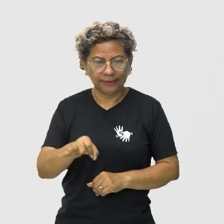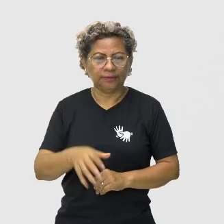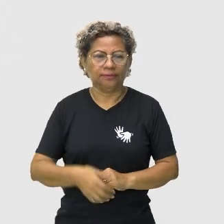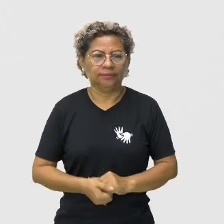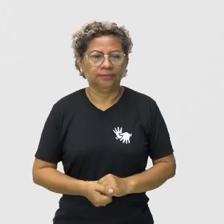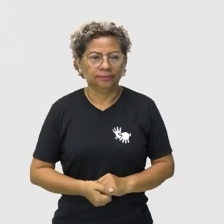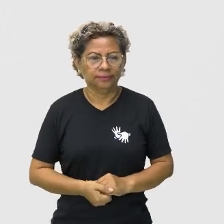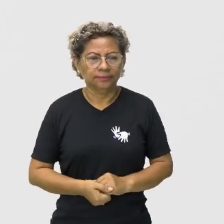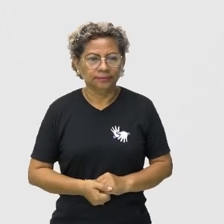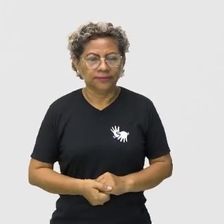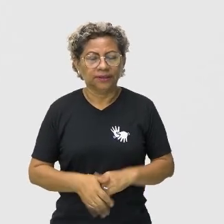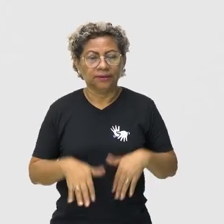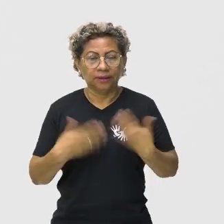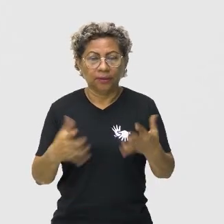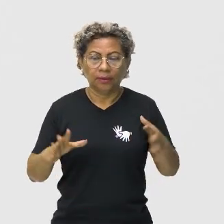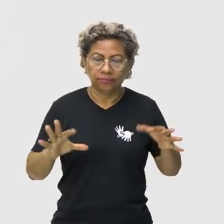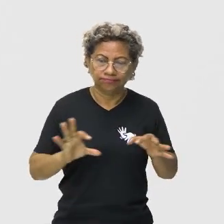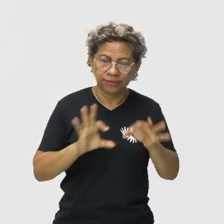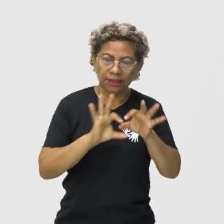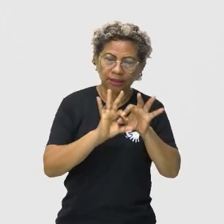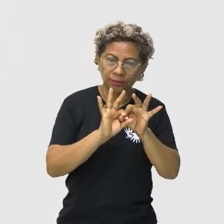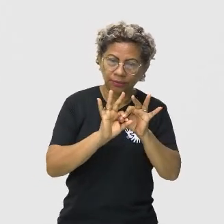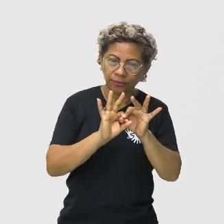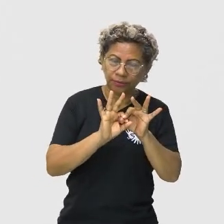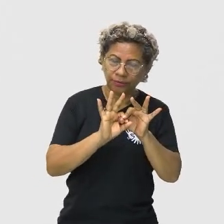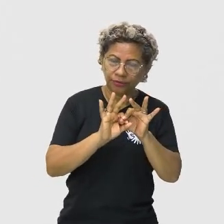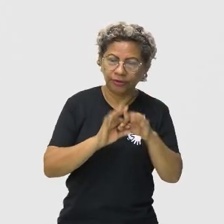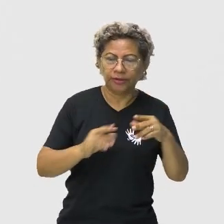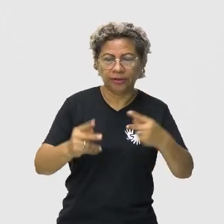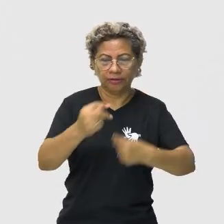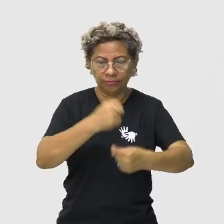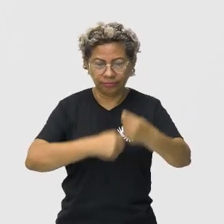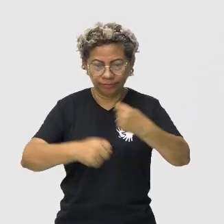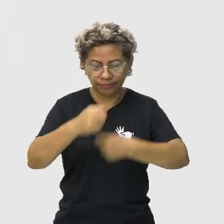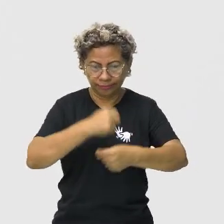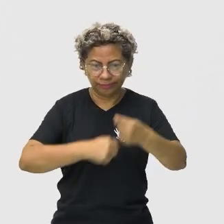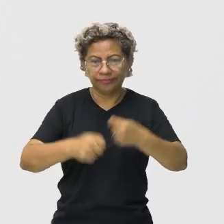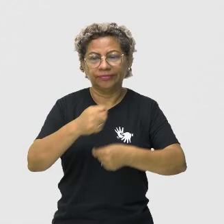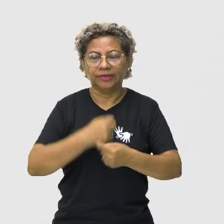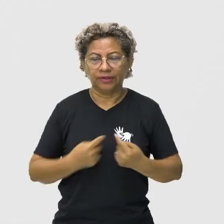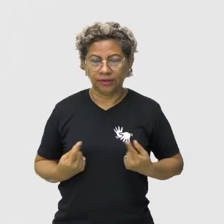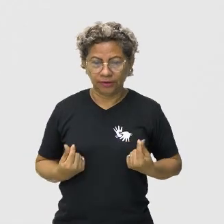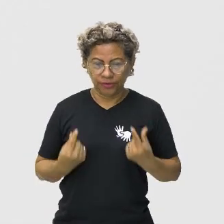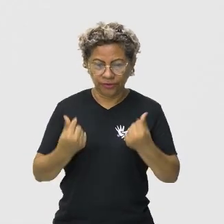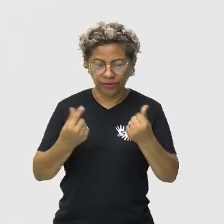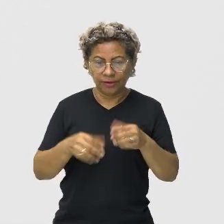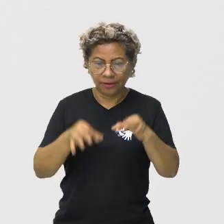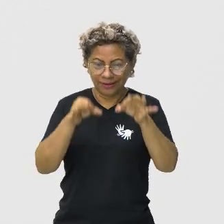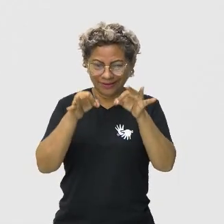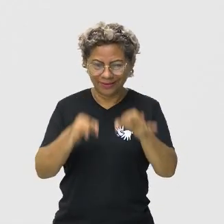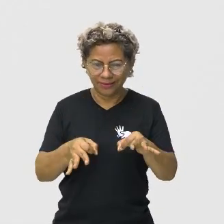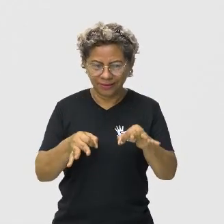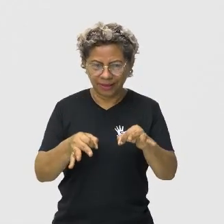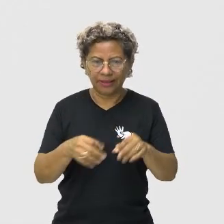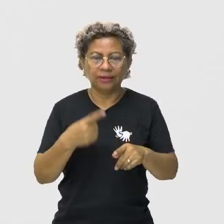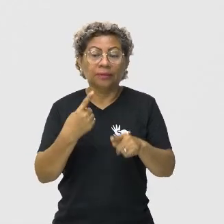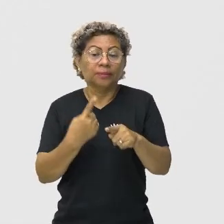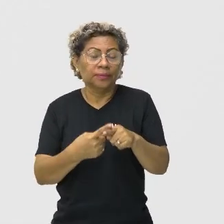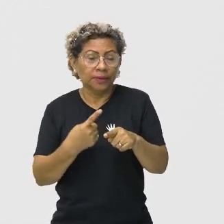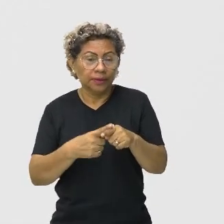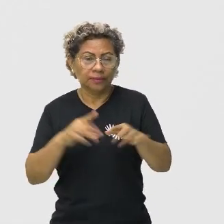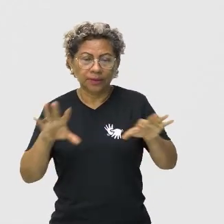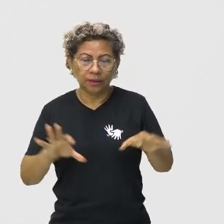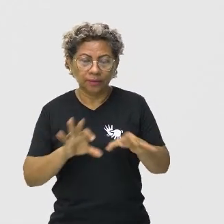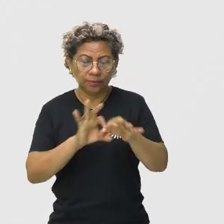a união econômica e monetária vai ser a resposta correta, porque a união econômica